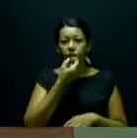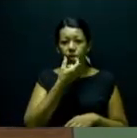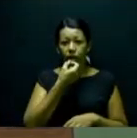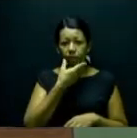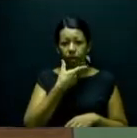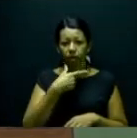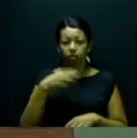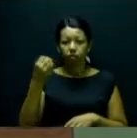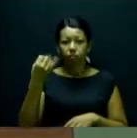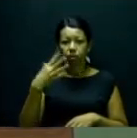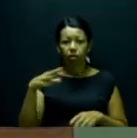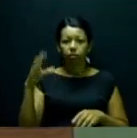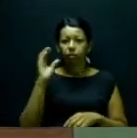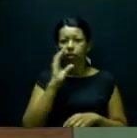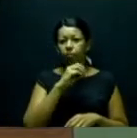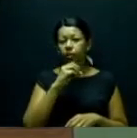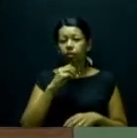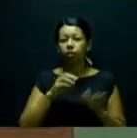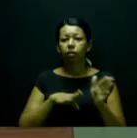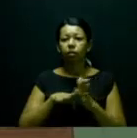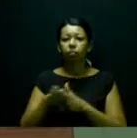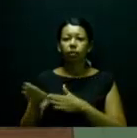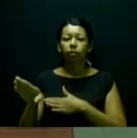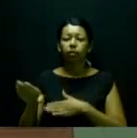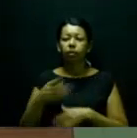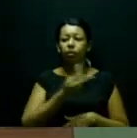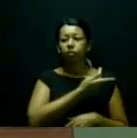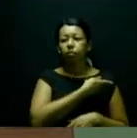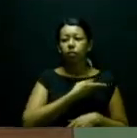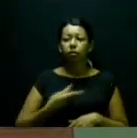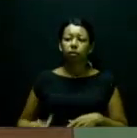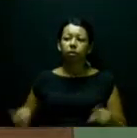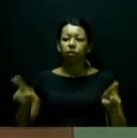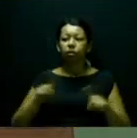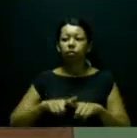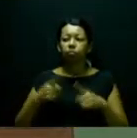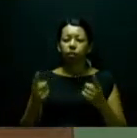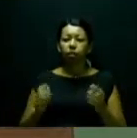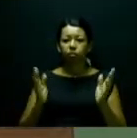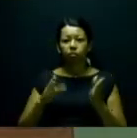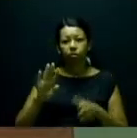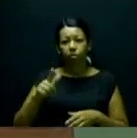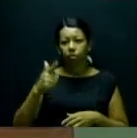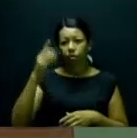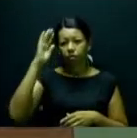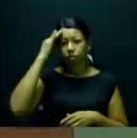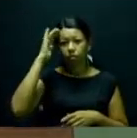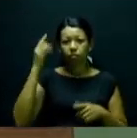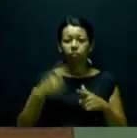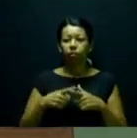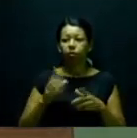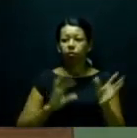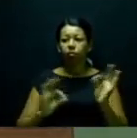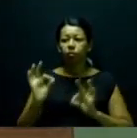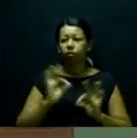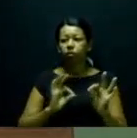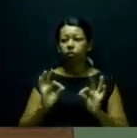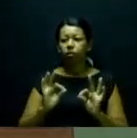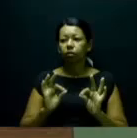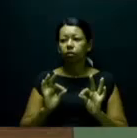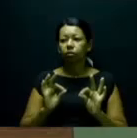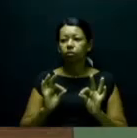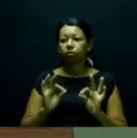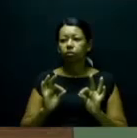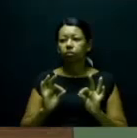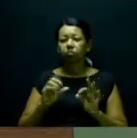que eu vou explicar rapidamente, que está tramitando, presidente. Mas agora não entendo porque alguns projetos meus começou a virar